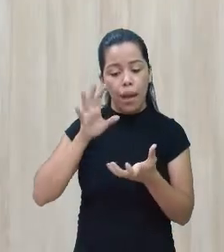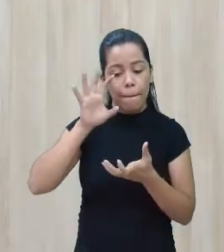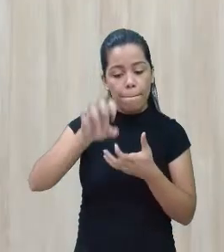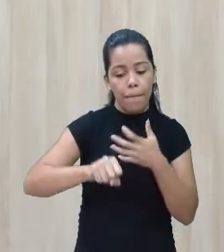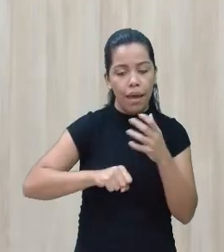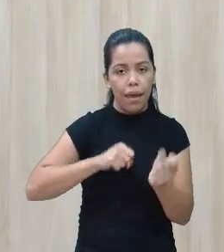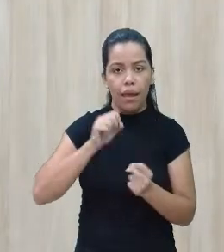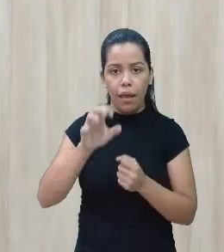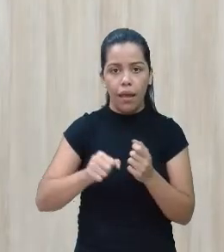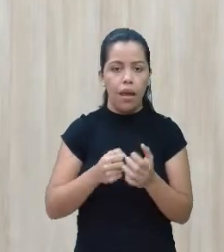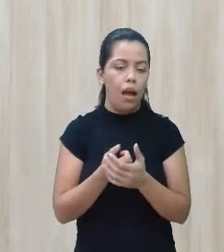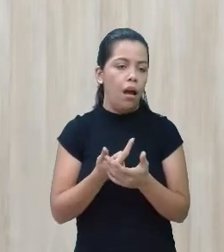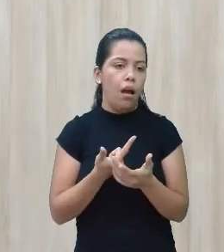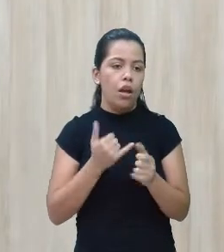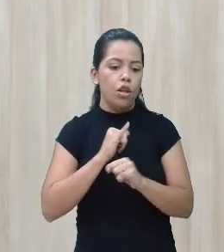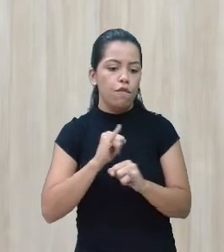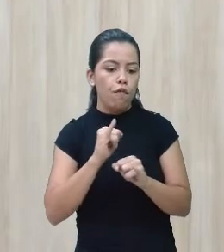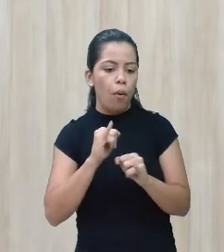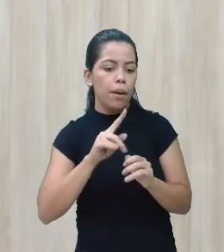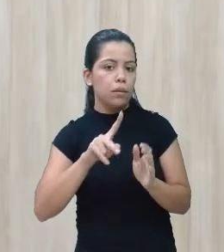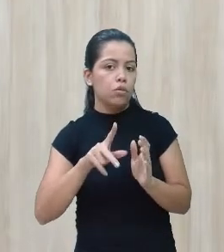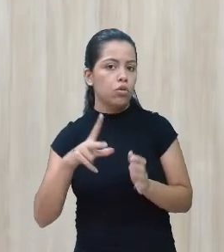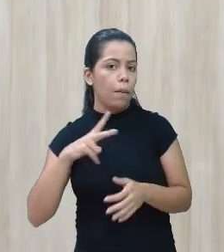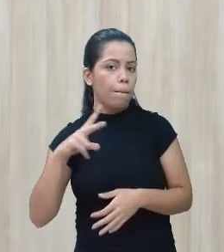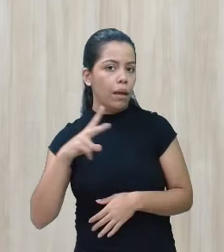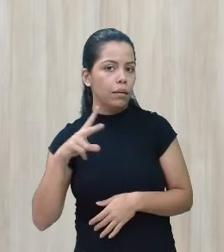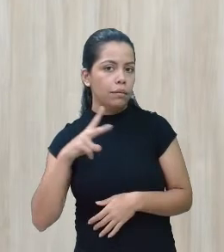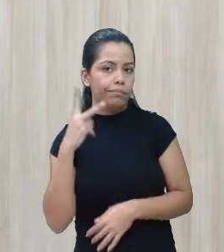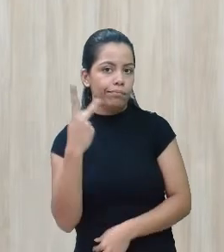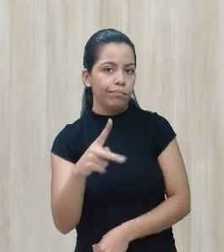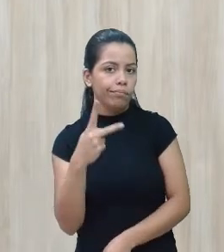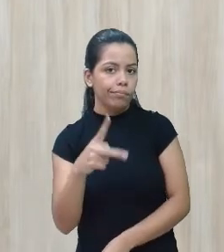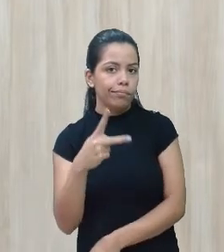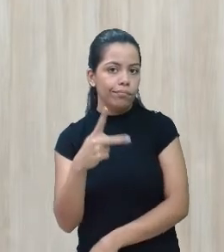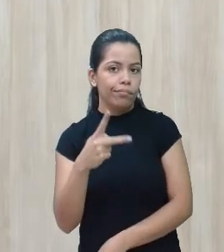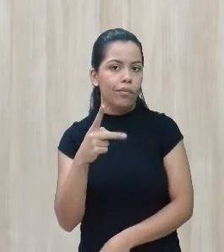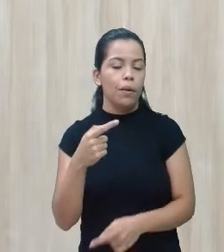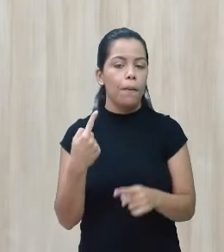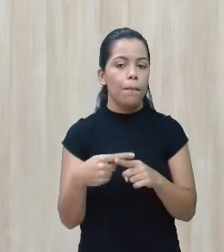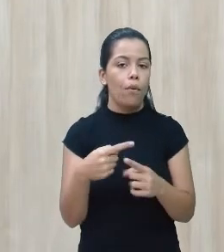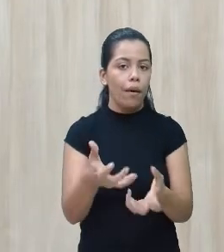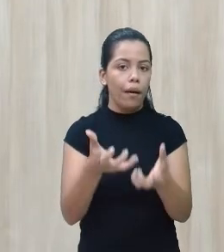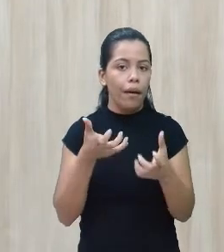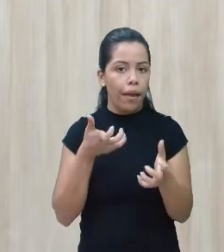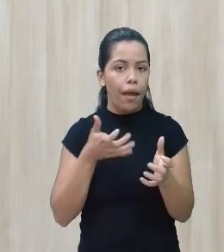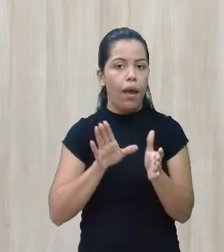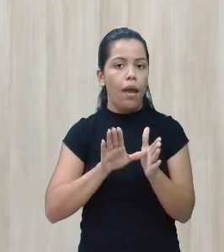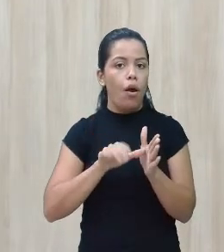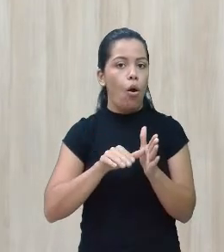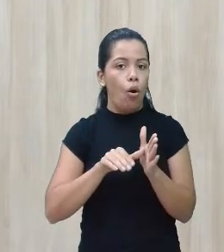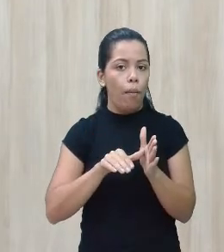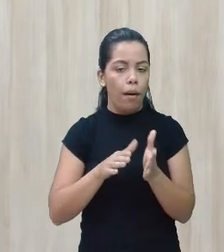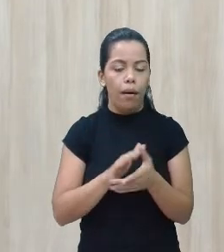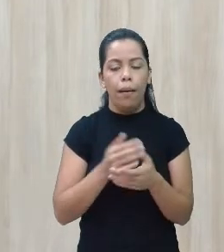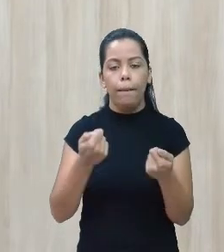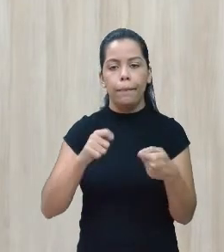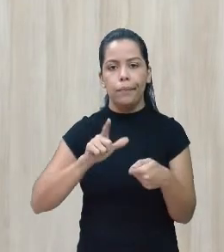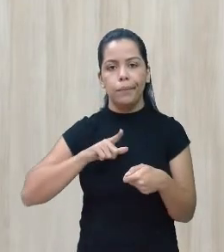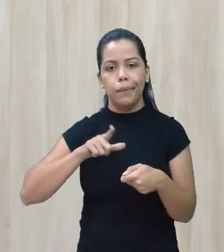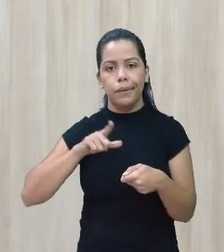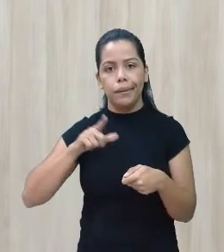que você fique muito atento, especialmente quem é mais esperto com relação aos seus familiares, né, que você possa